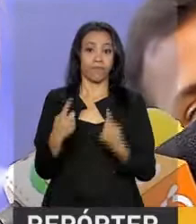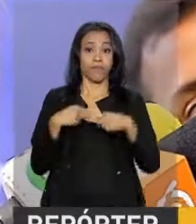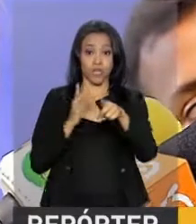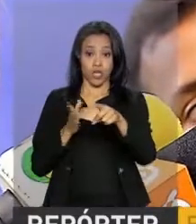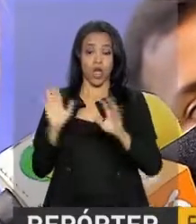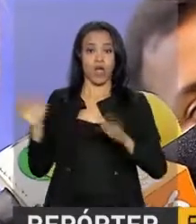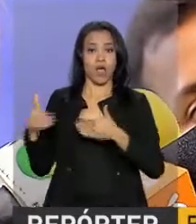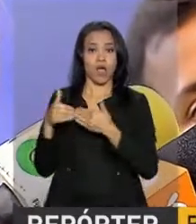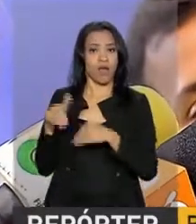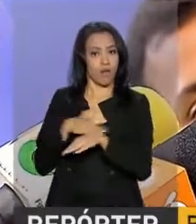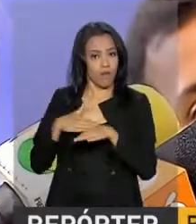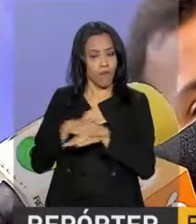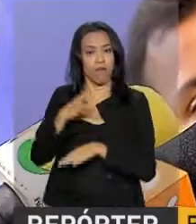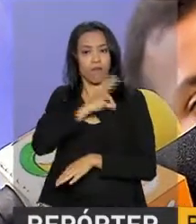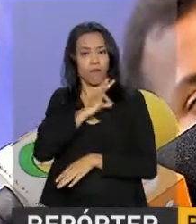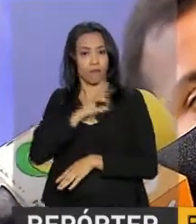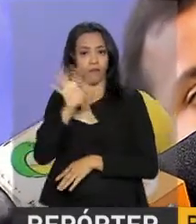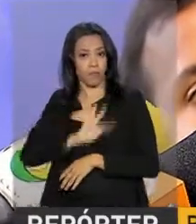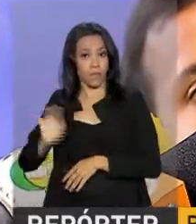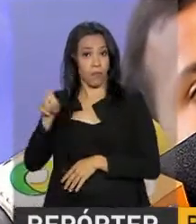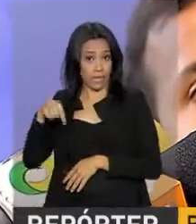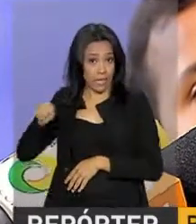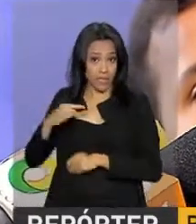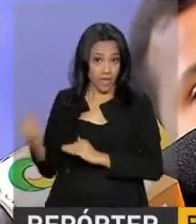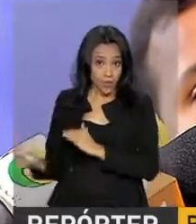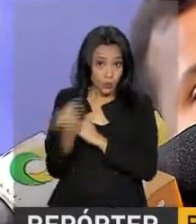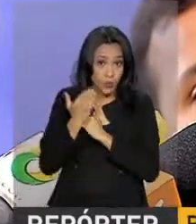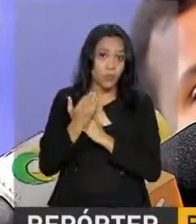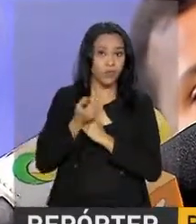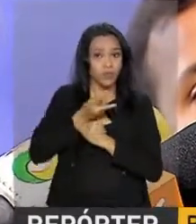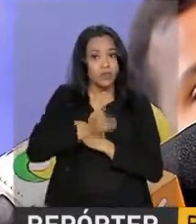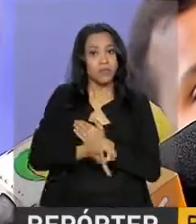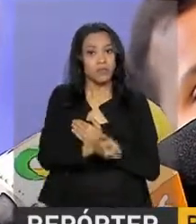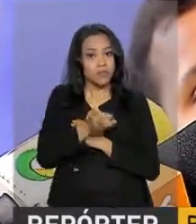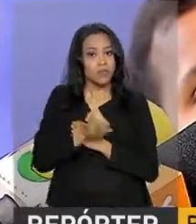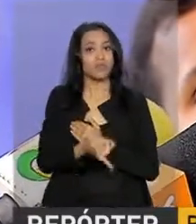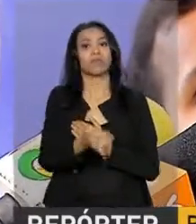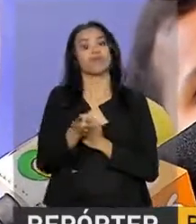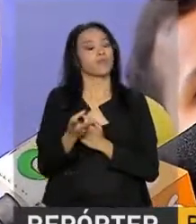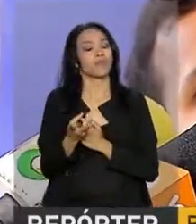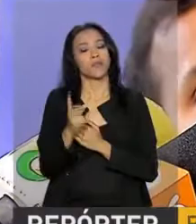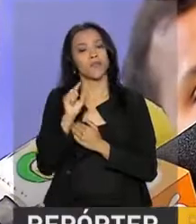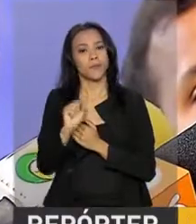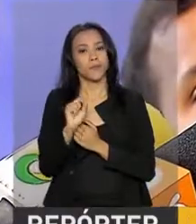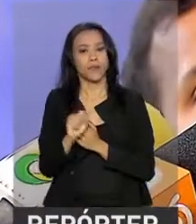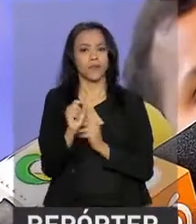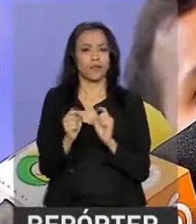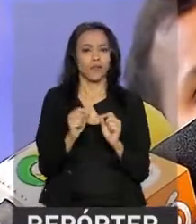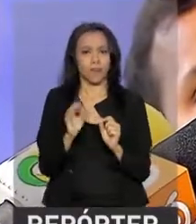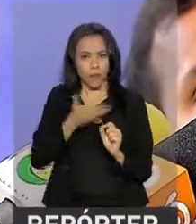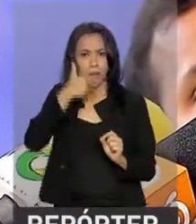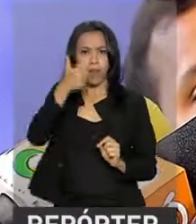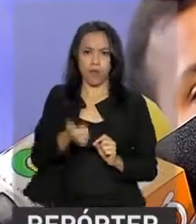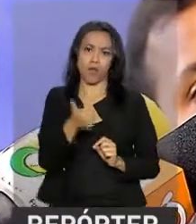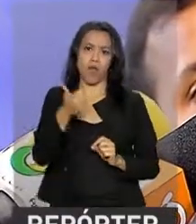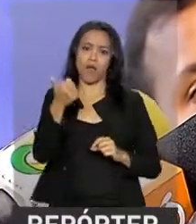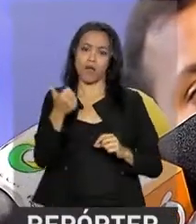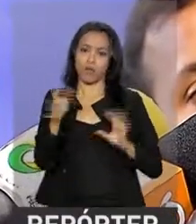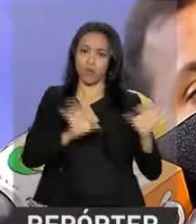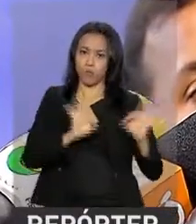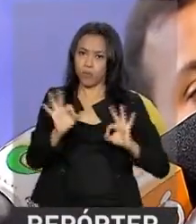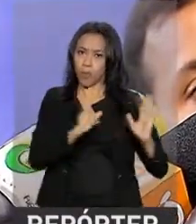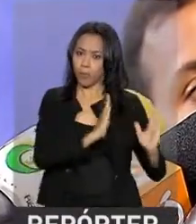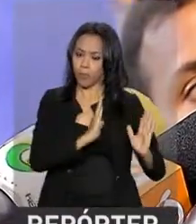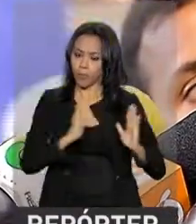é para que eles nos ajudem contribui constantemente sempre com aspectos de melhoria desde a descrição